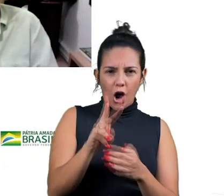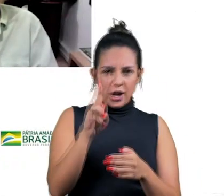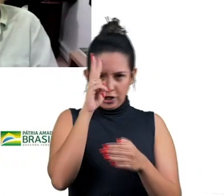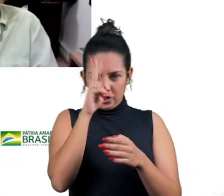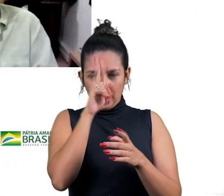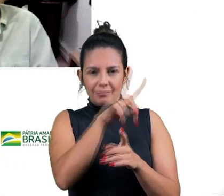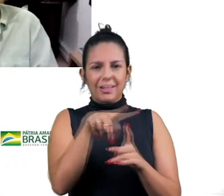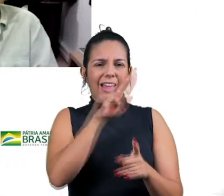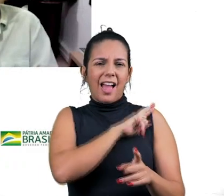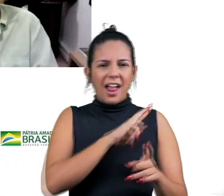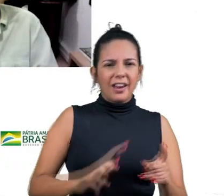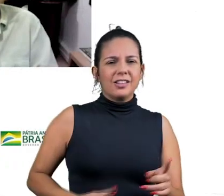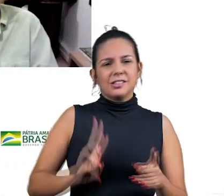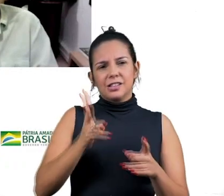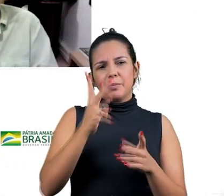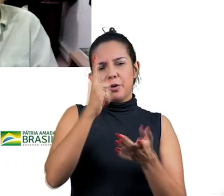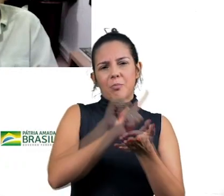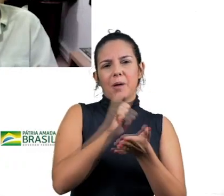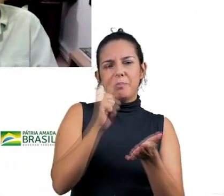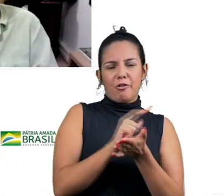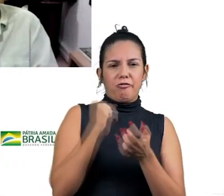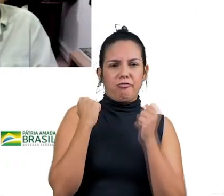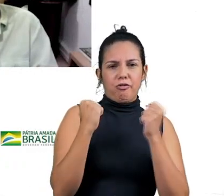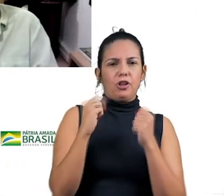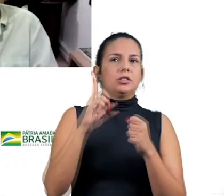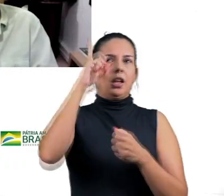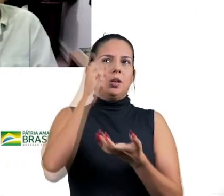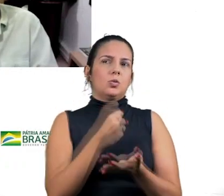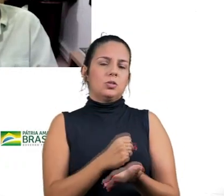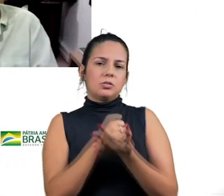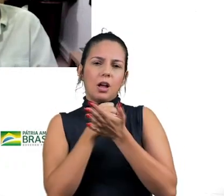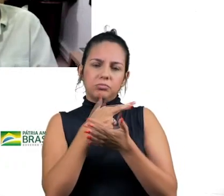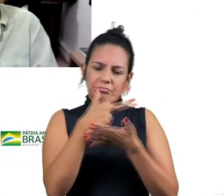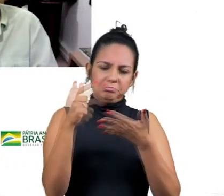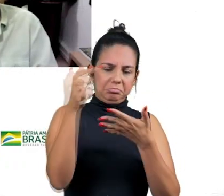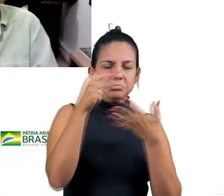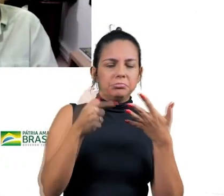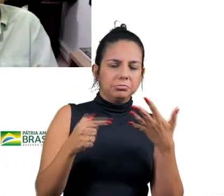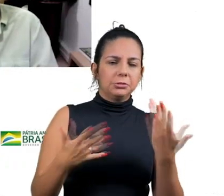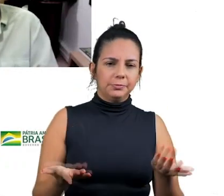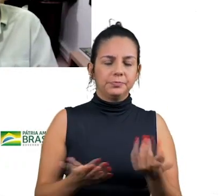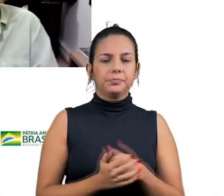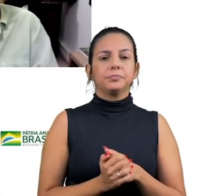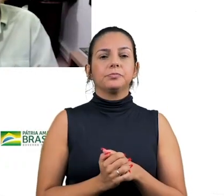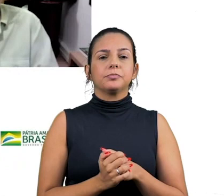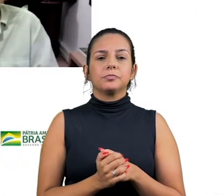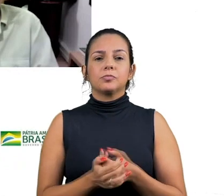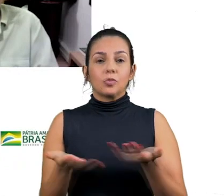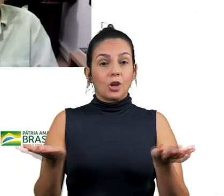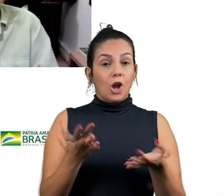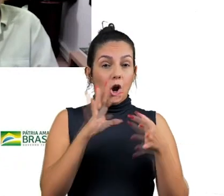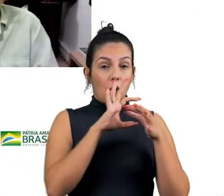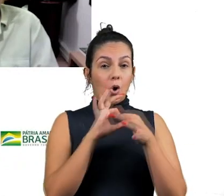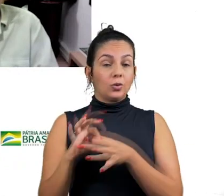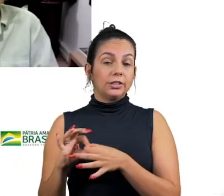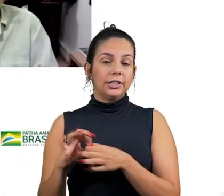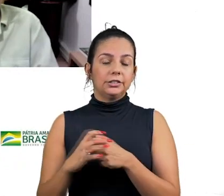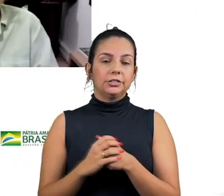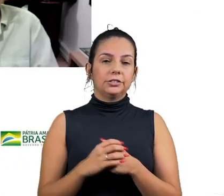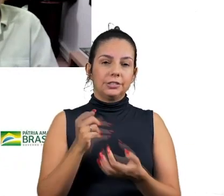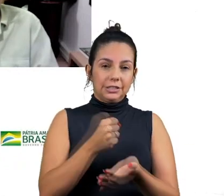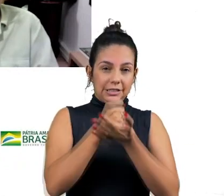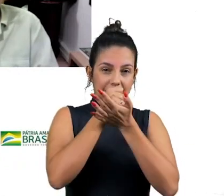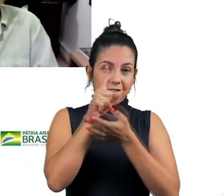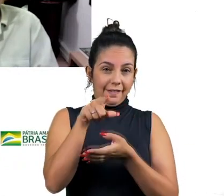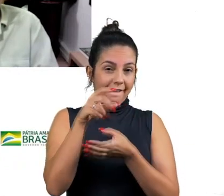a religião teve sempre um papel forte. Deus é a salvação, etc, etc, etc, etc. Nesse contexto, a salvação